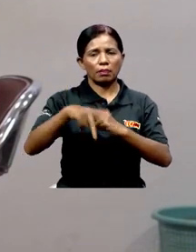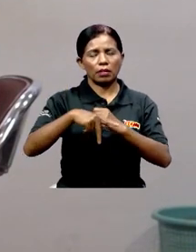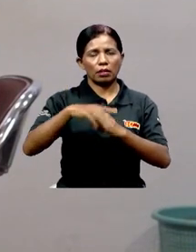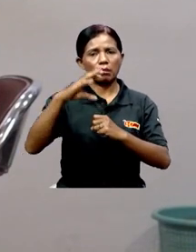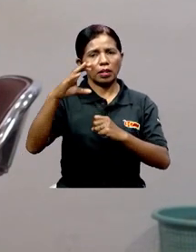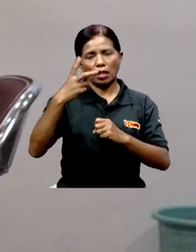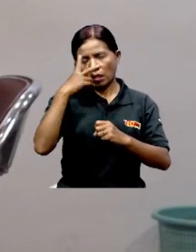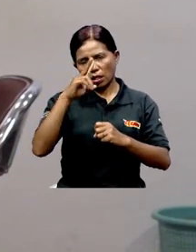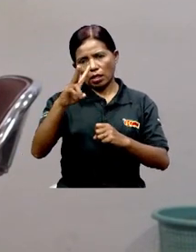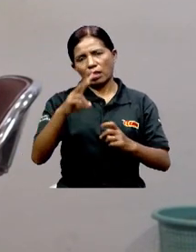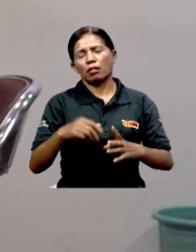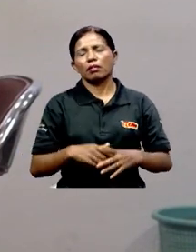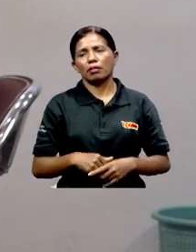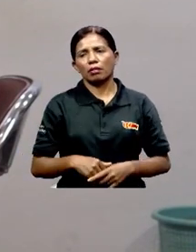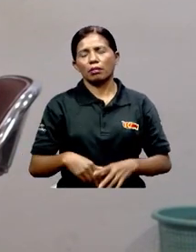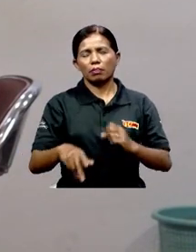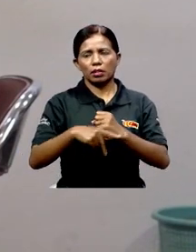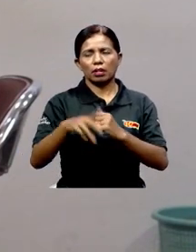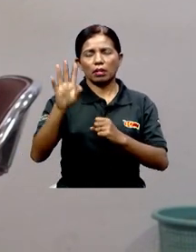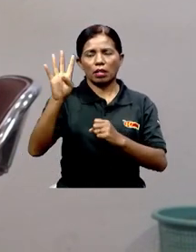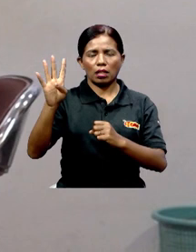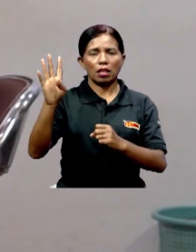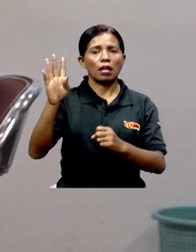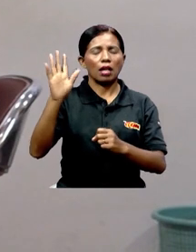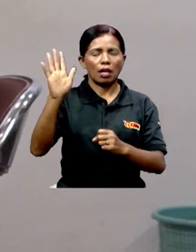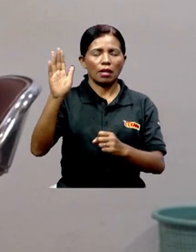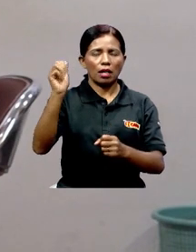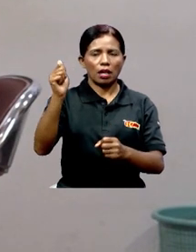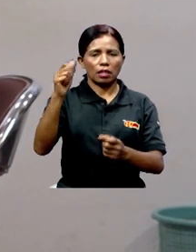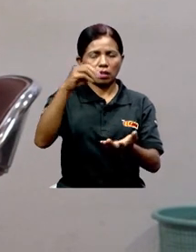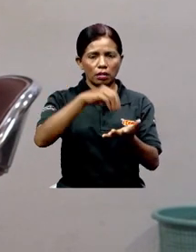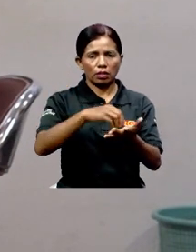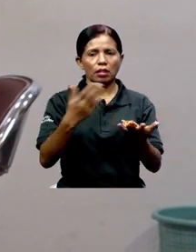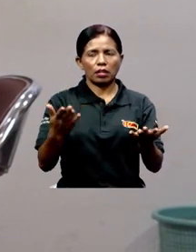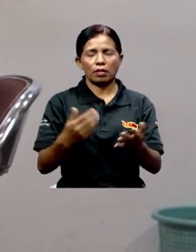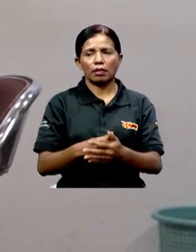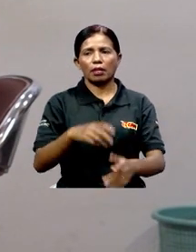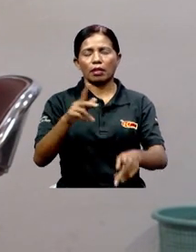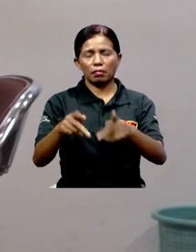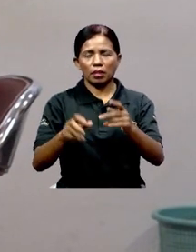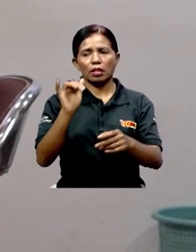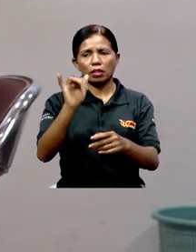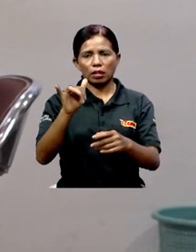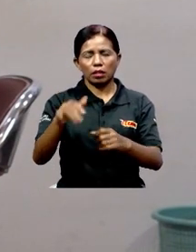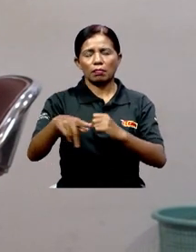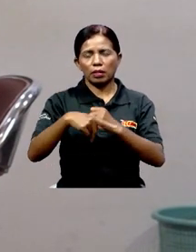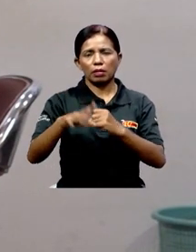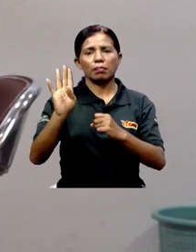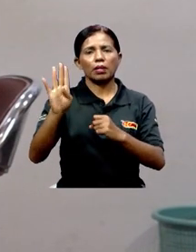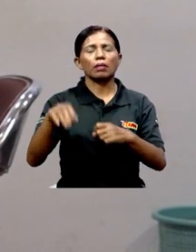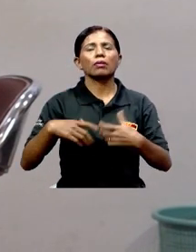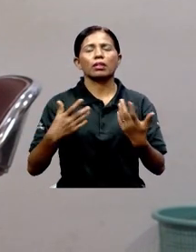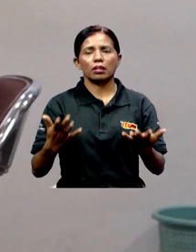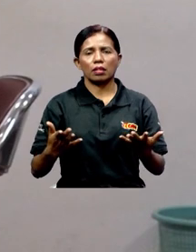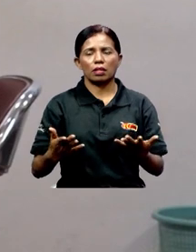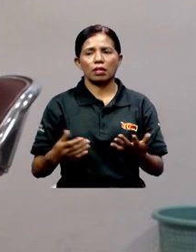se opa ida partido A talvez né, partido B não sa é maneira nenhuma aceitação ba partido B ou insa ba partido C